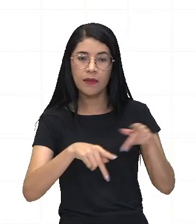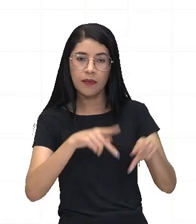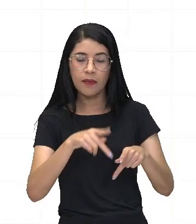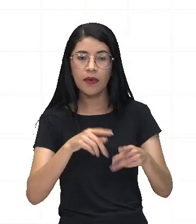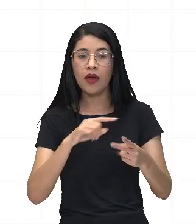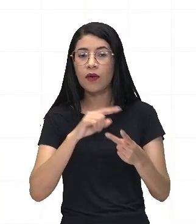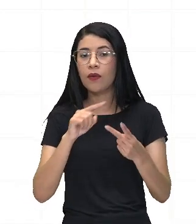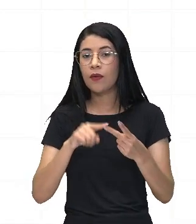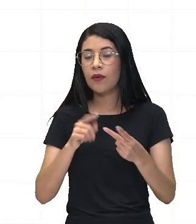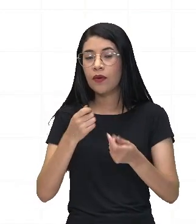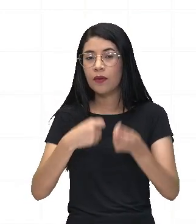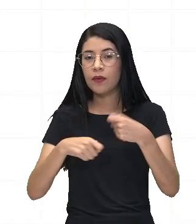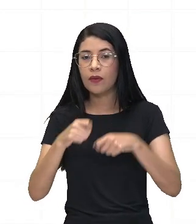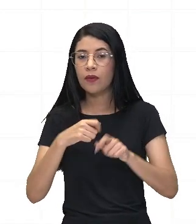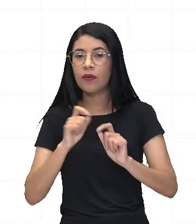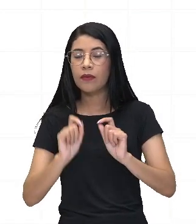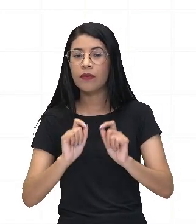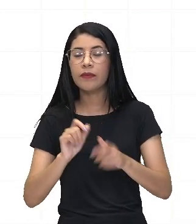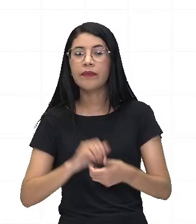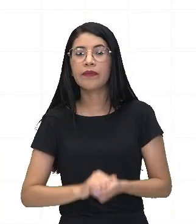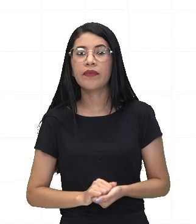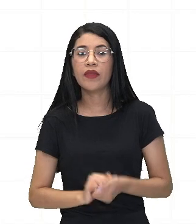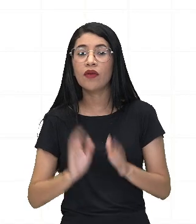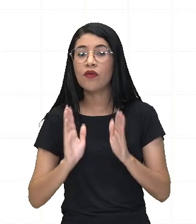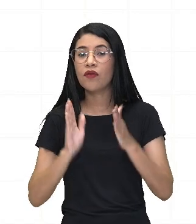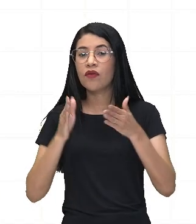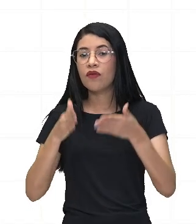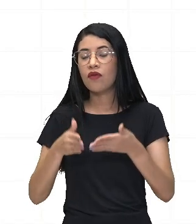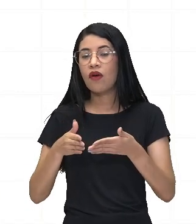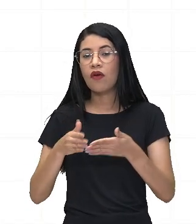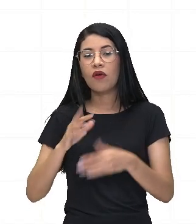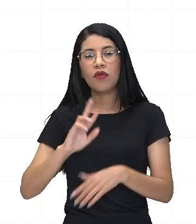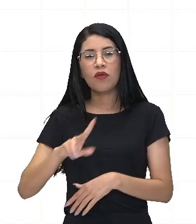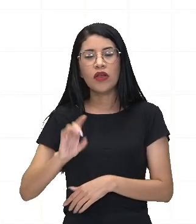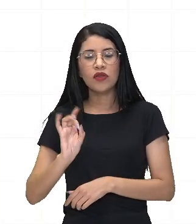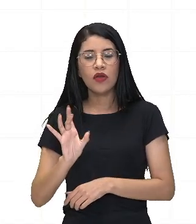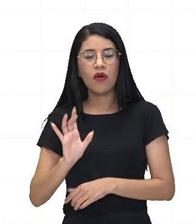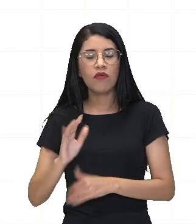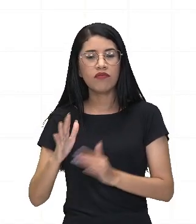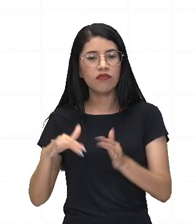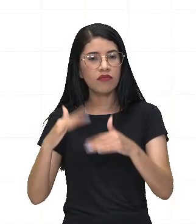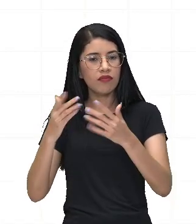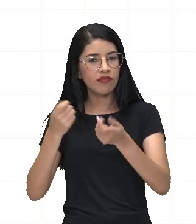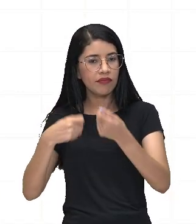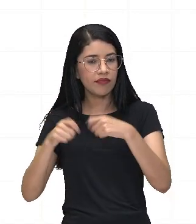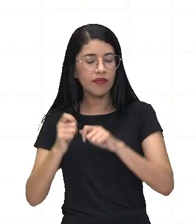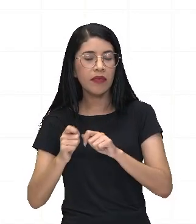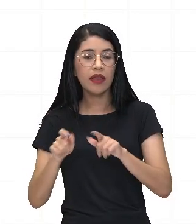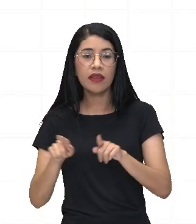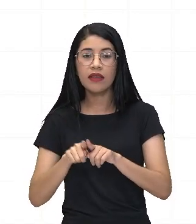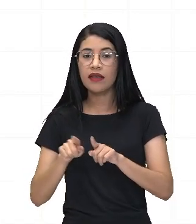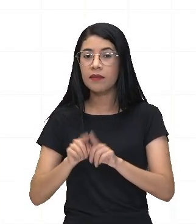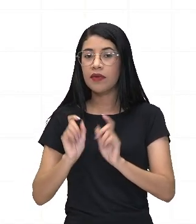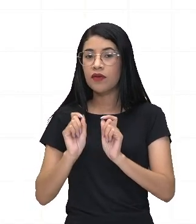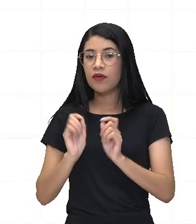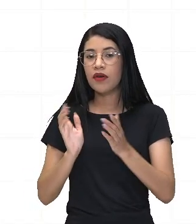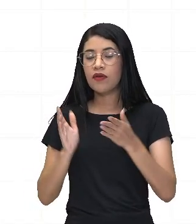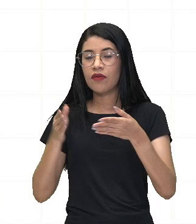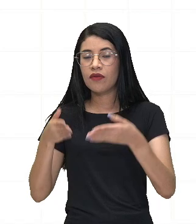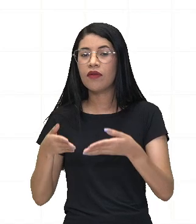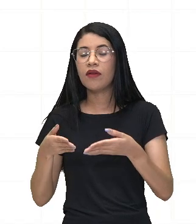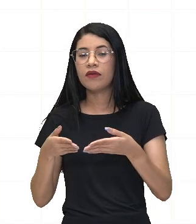pilar econômico, né, ele vai visar não somente o crescimento econômico, mas ele vai